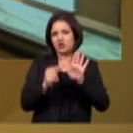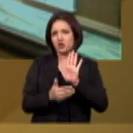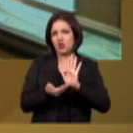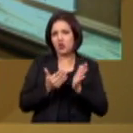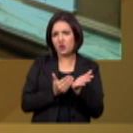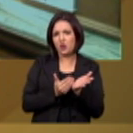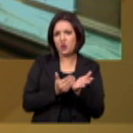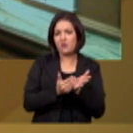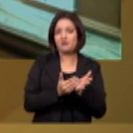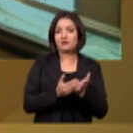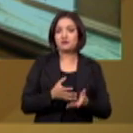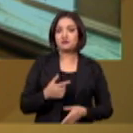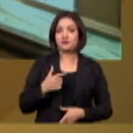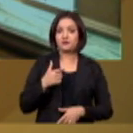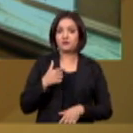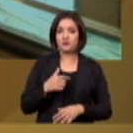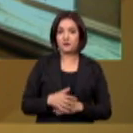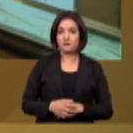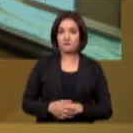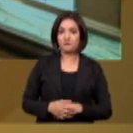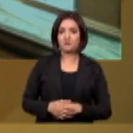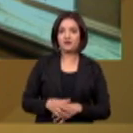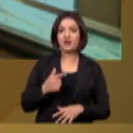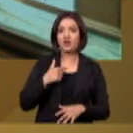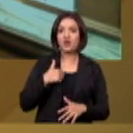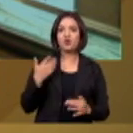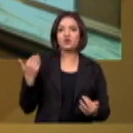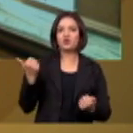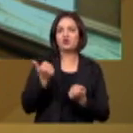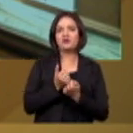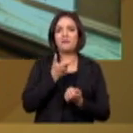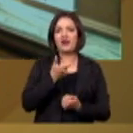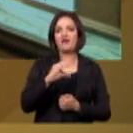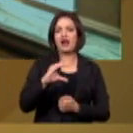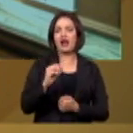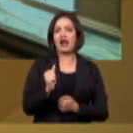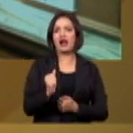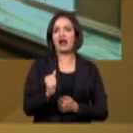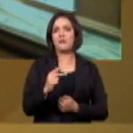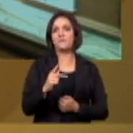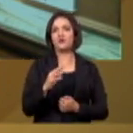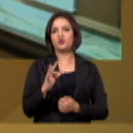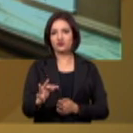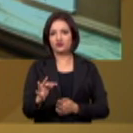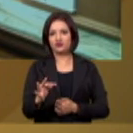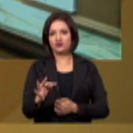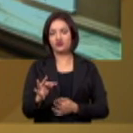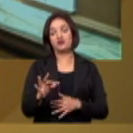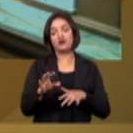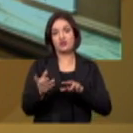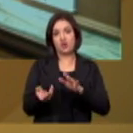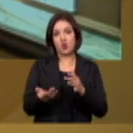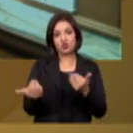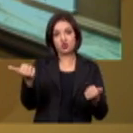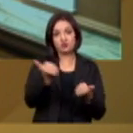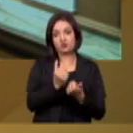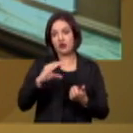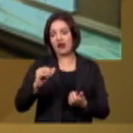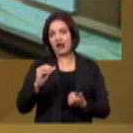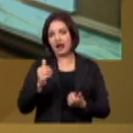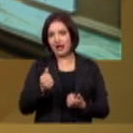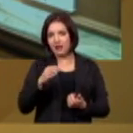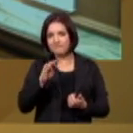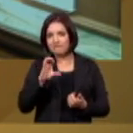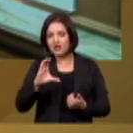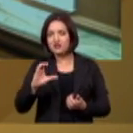no lugar e presidente joão goulart no caput o youtube parágrafo